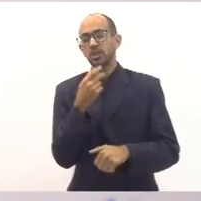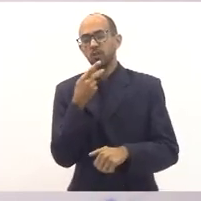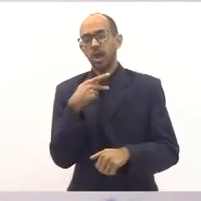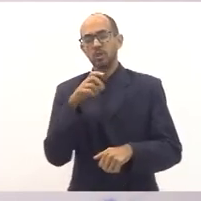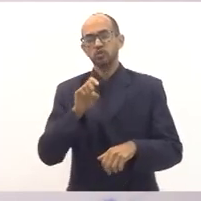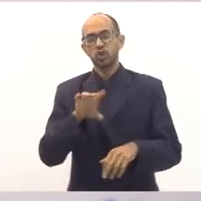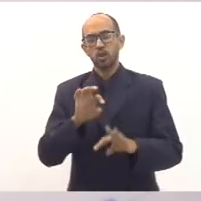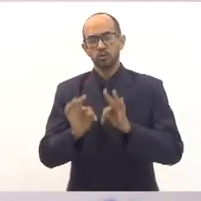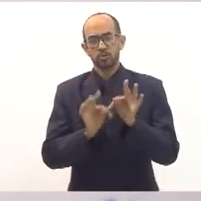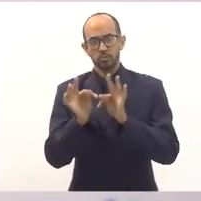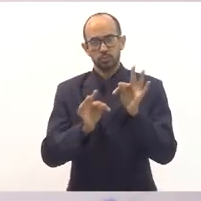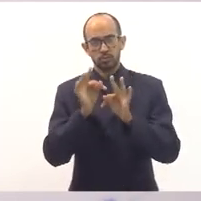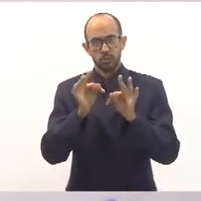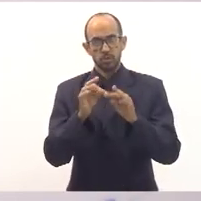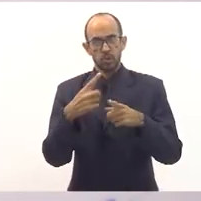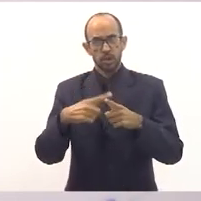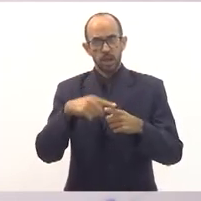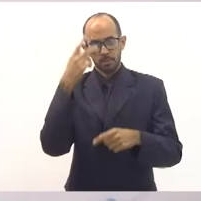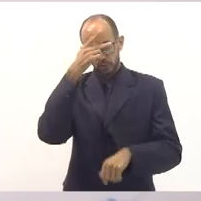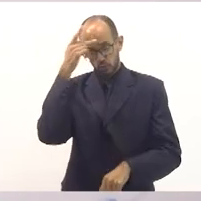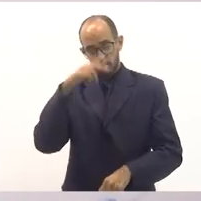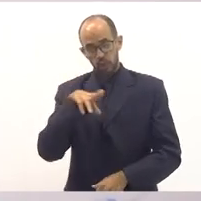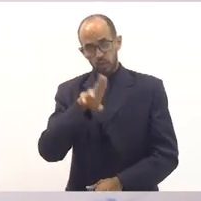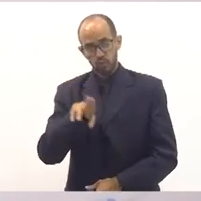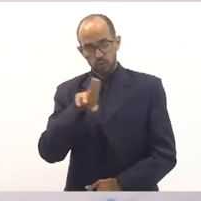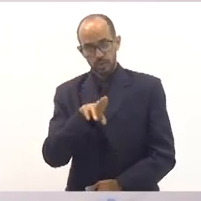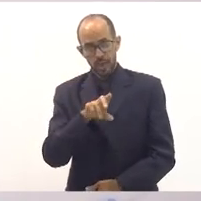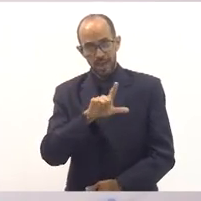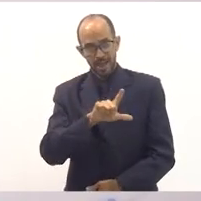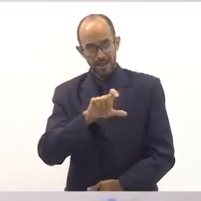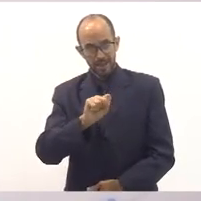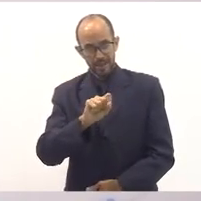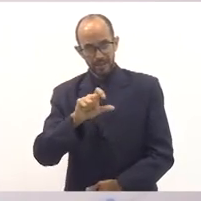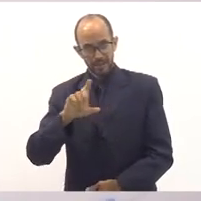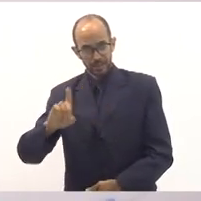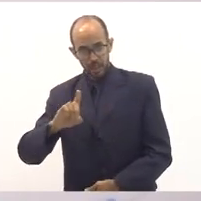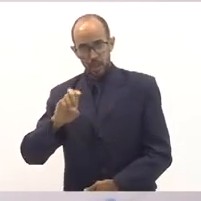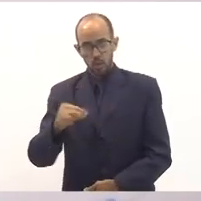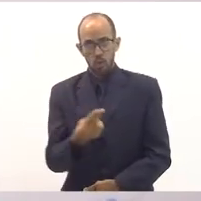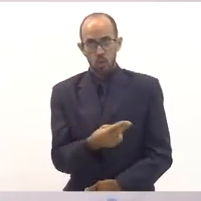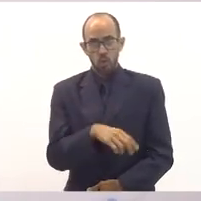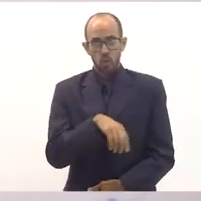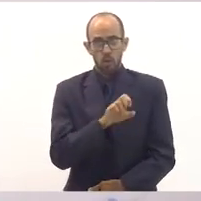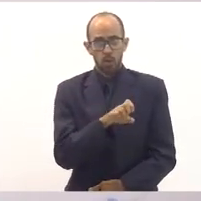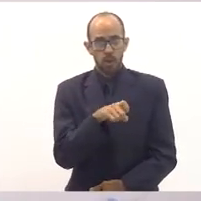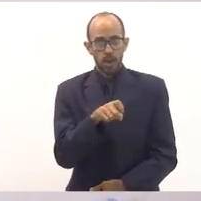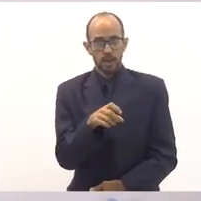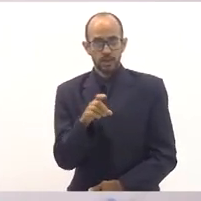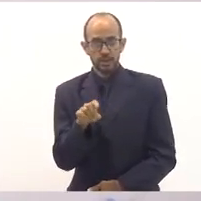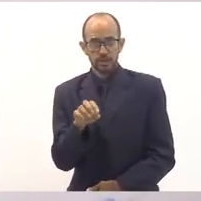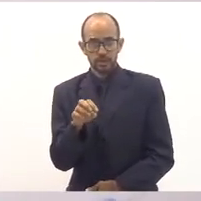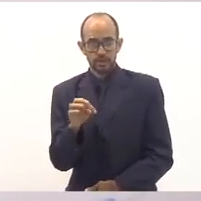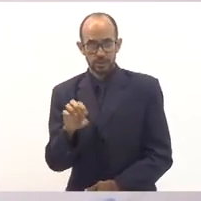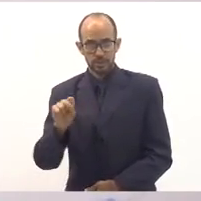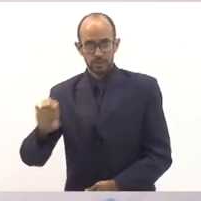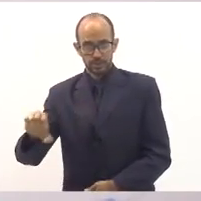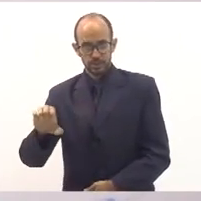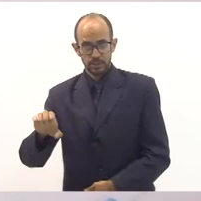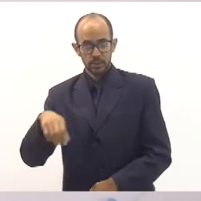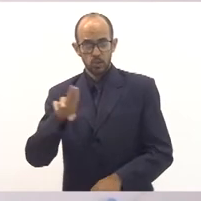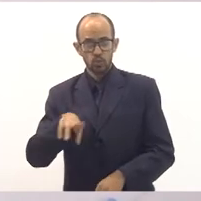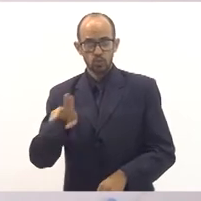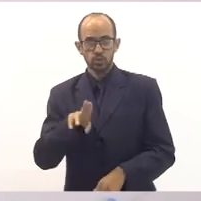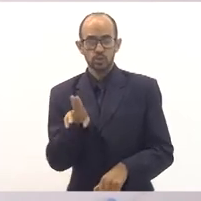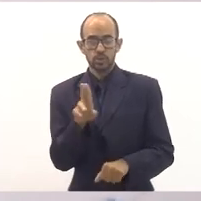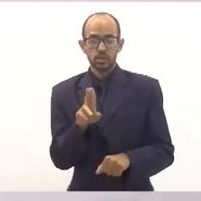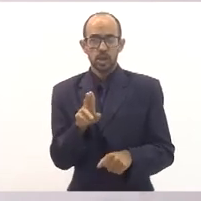colegas que vão usar Êxtase e a usar LSD estão morrendo porque tá usando n-bomb estão usando metilona tá usando várias substâncias que são